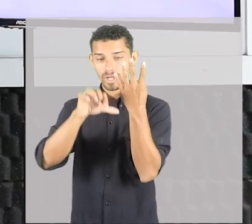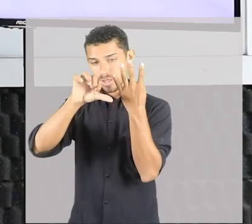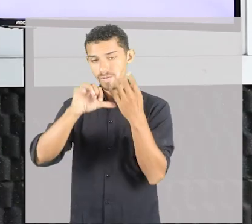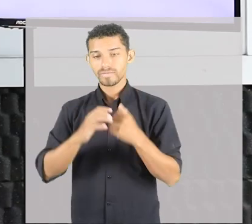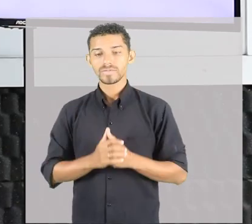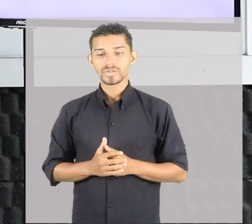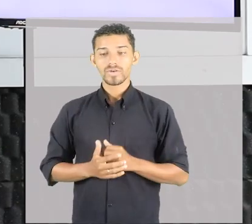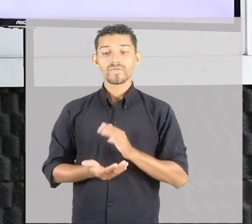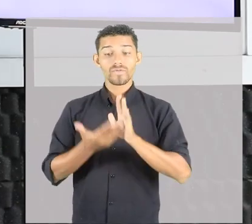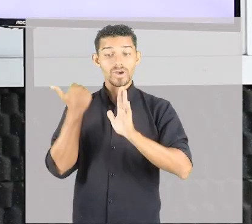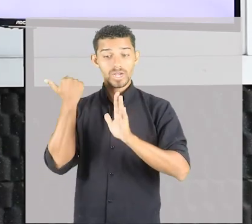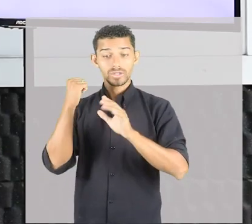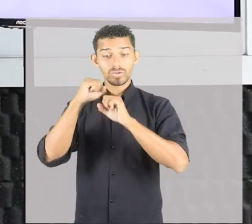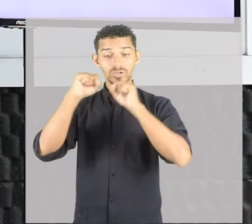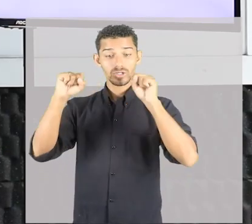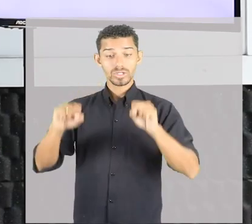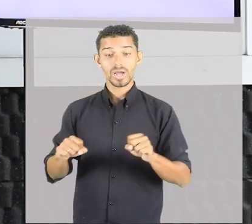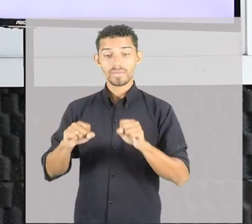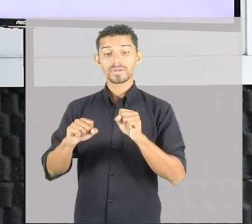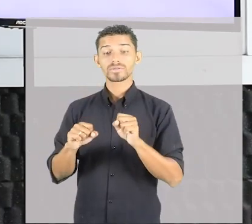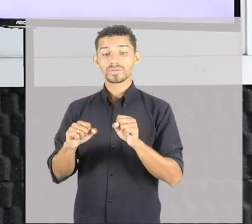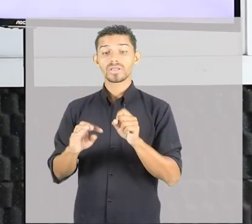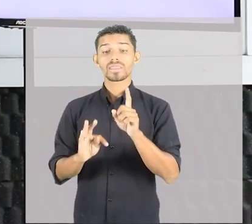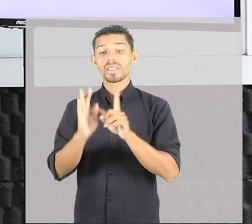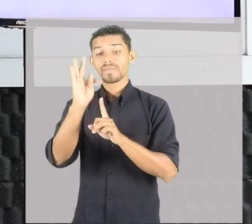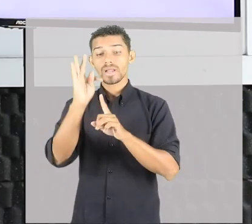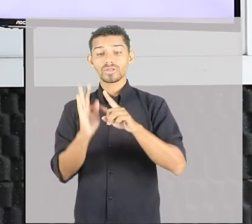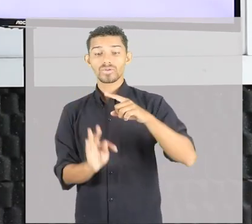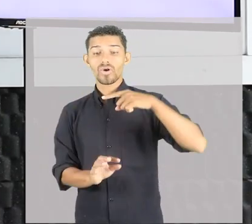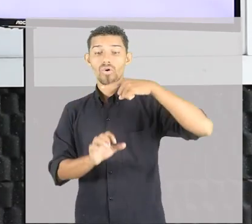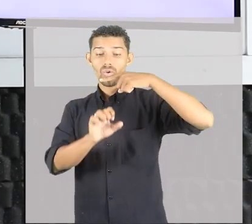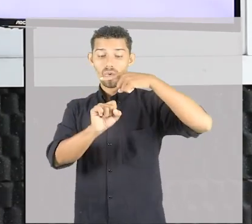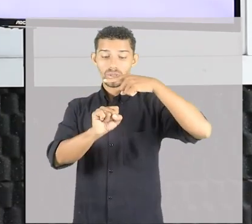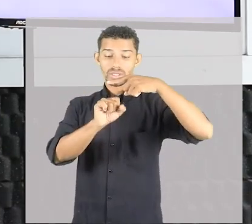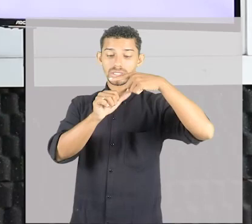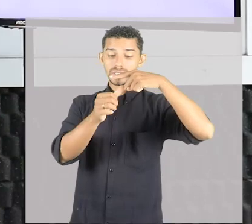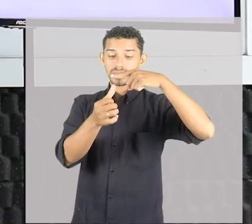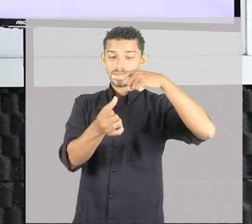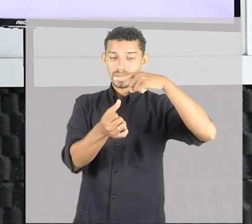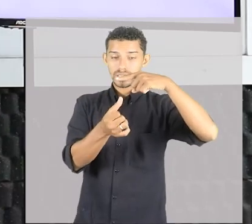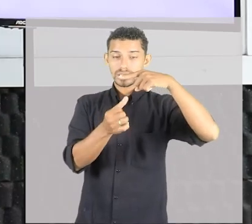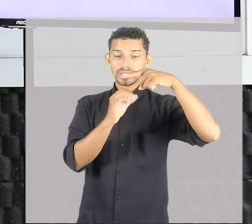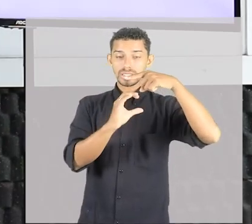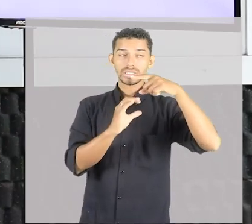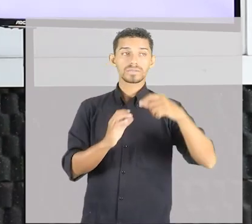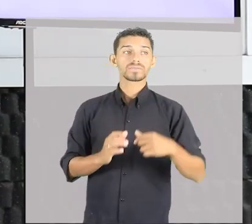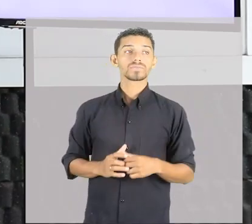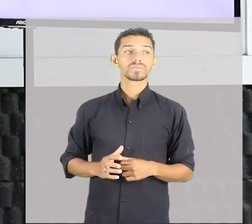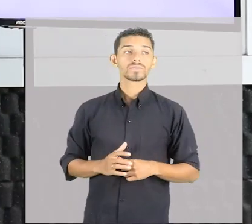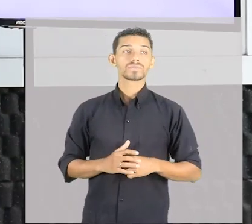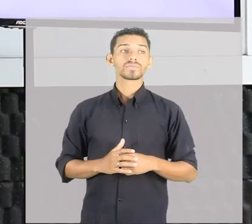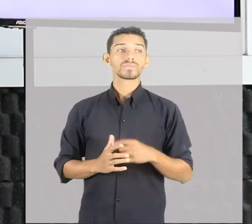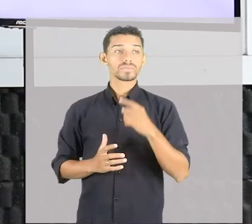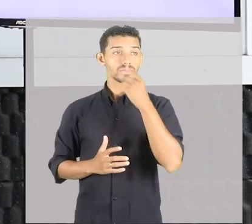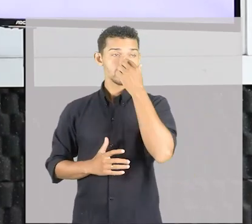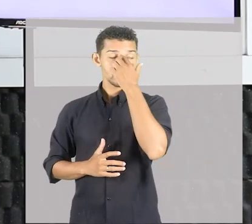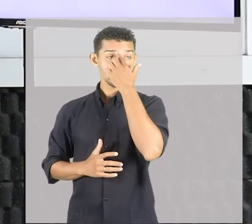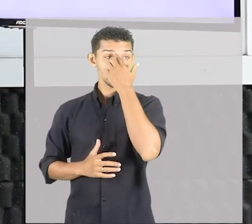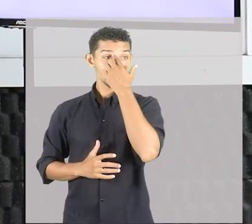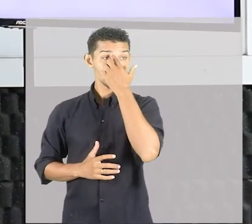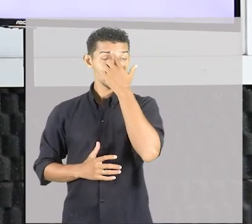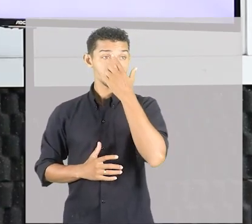foi retirado de um sistema de aquecimento cuja temperatura era de 86º c não posso deixar em